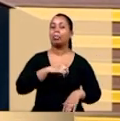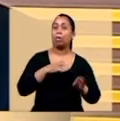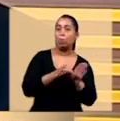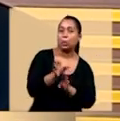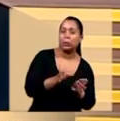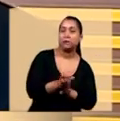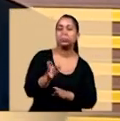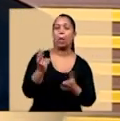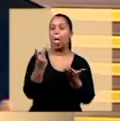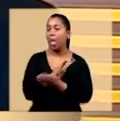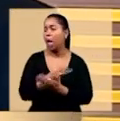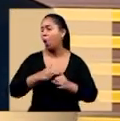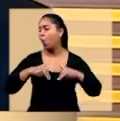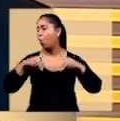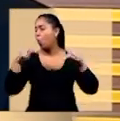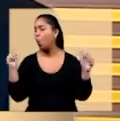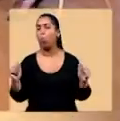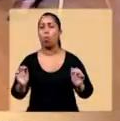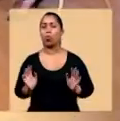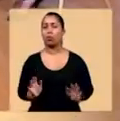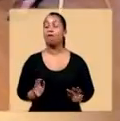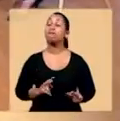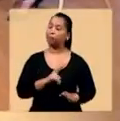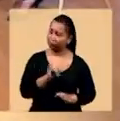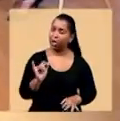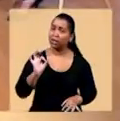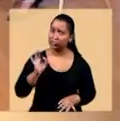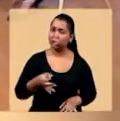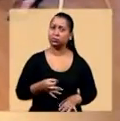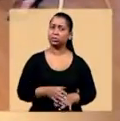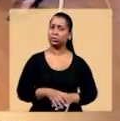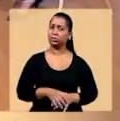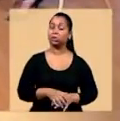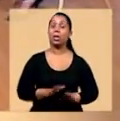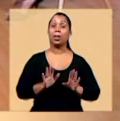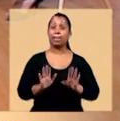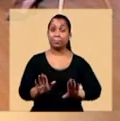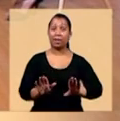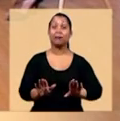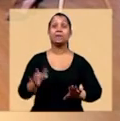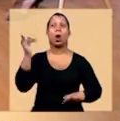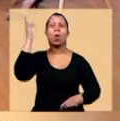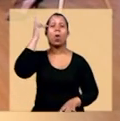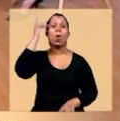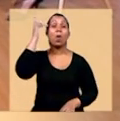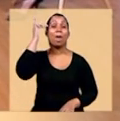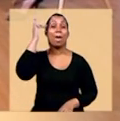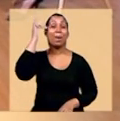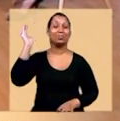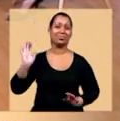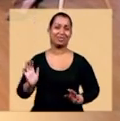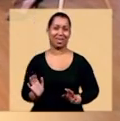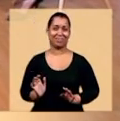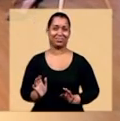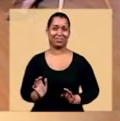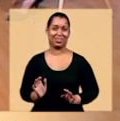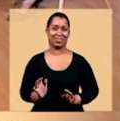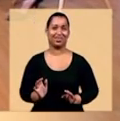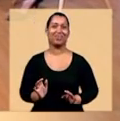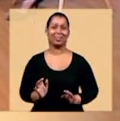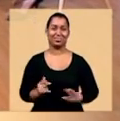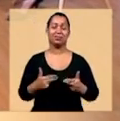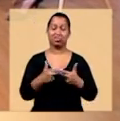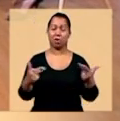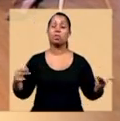essa orientação, ele nunca vai errar. Nunca vai errar, nunca vai assediar. Pode acontecer, mas é importante ele ter consciência, ele tenha consciência de que